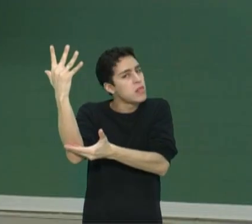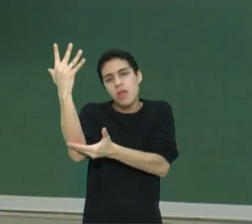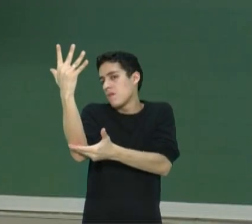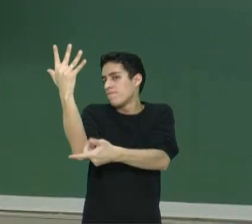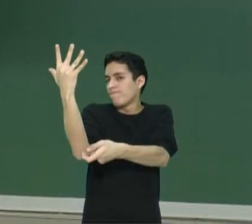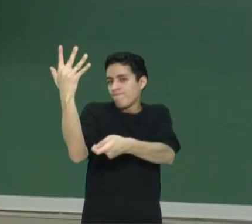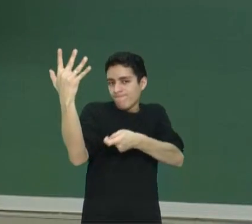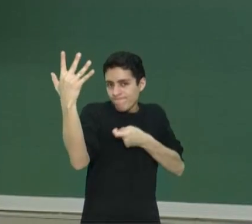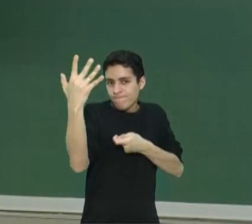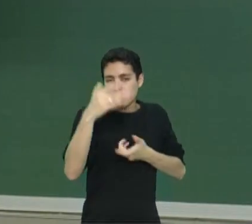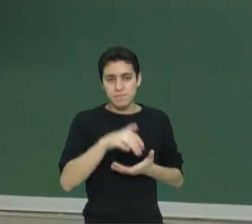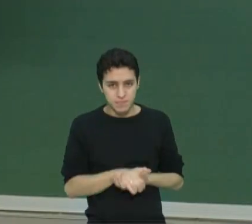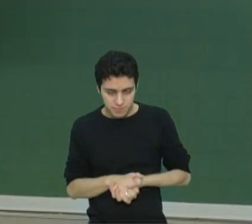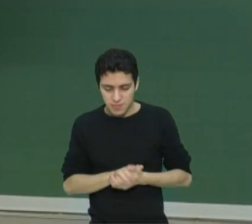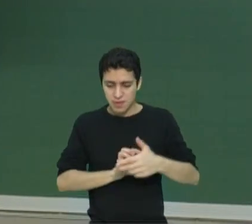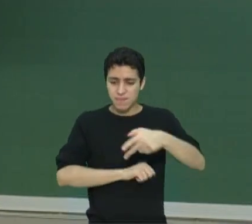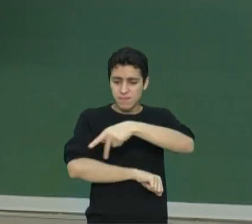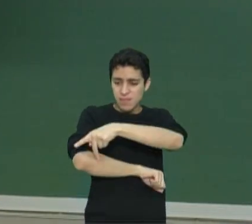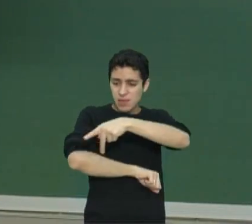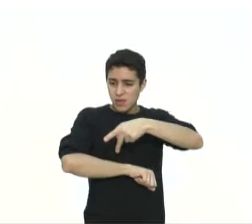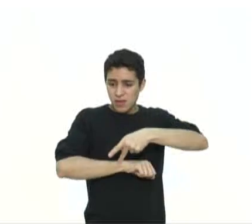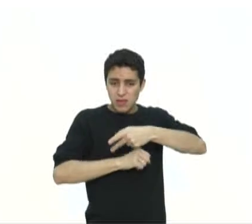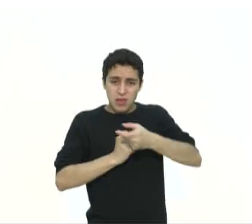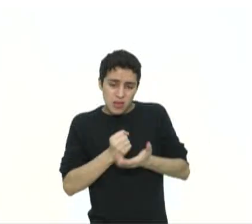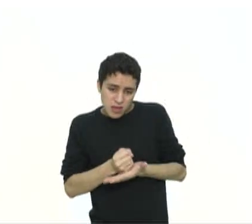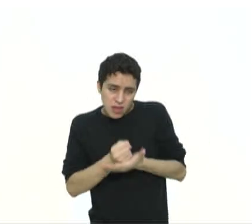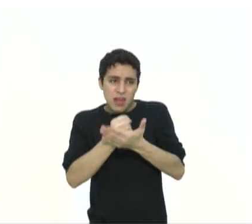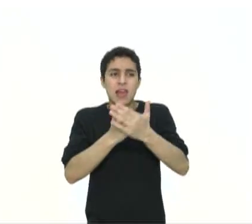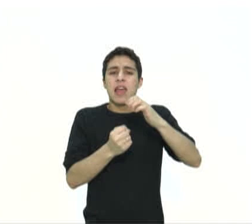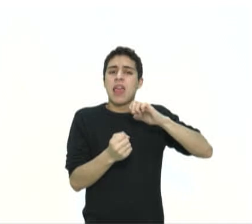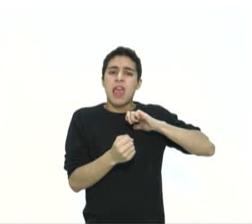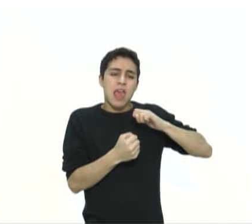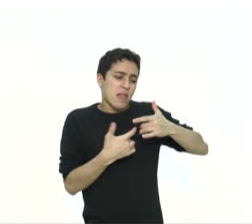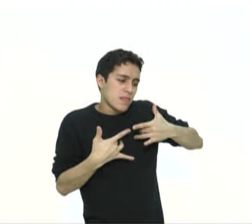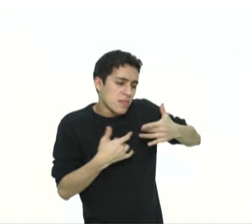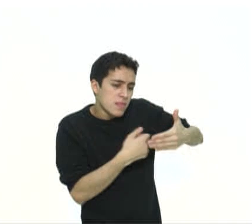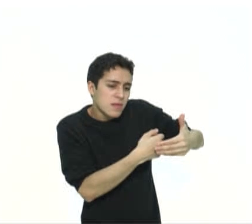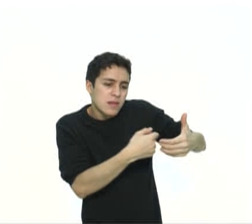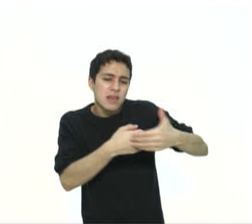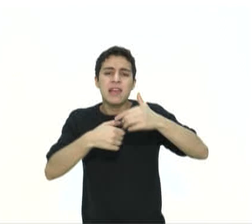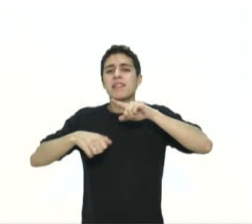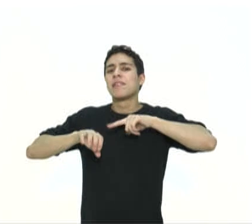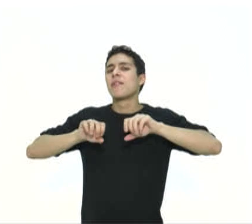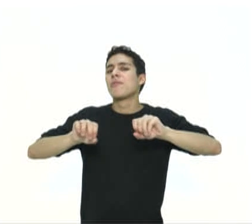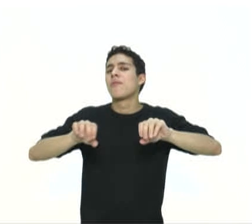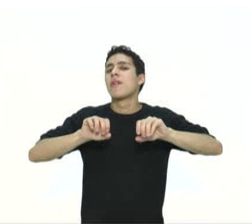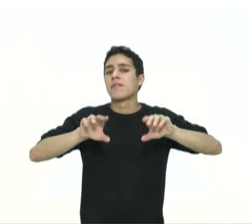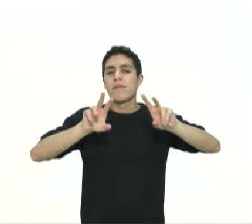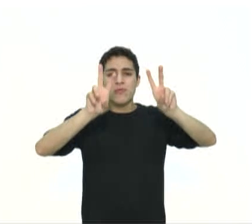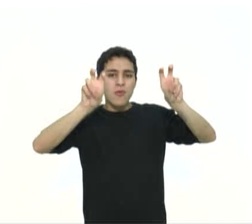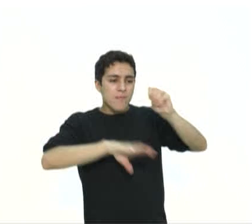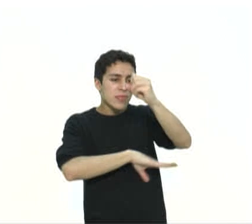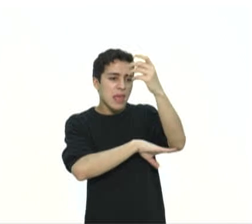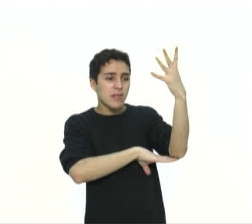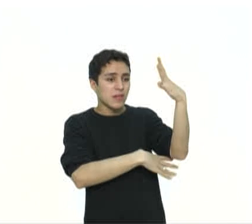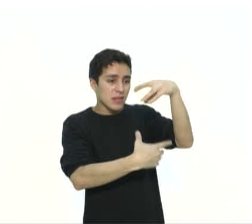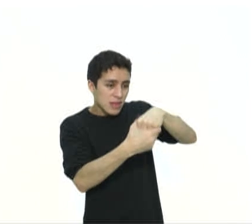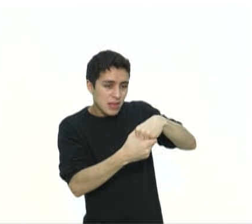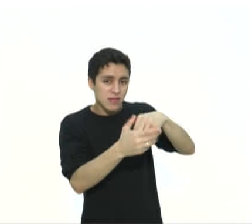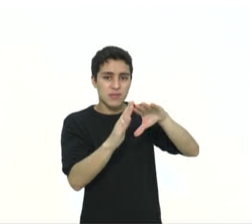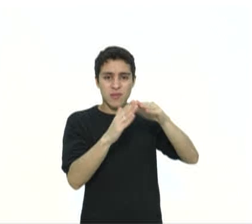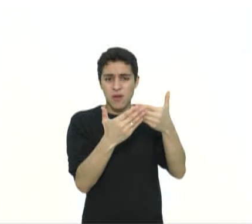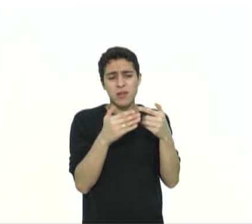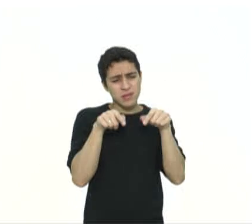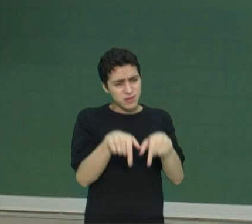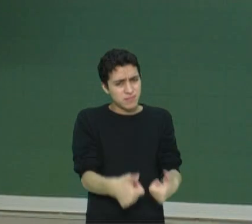biodiversidade a pedagogia da sustentabilidade ética solidariedade né hoje que tem educação ambiental na escola né Isso é muito